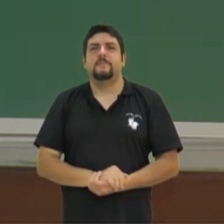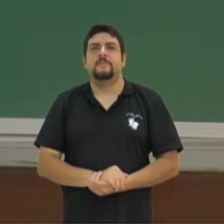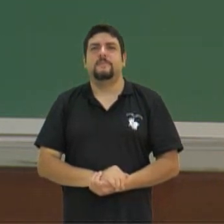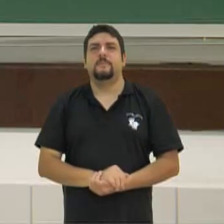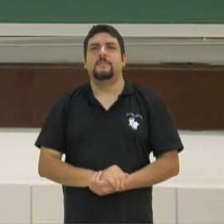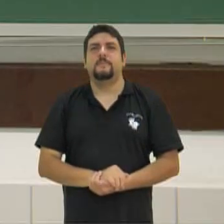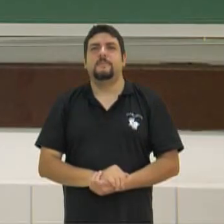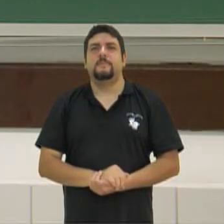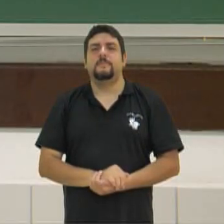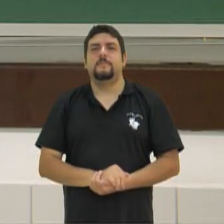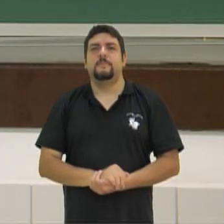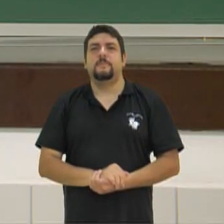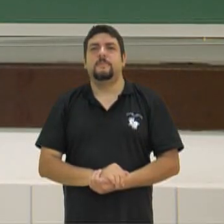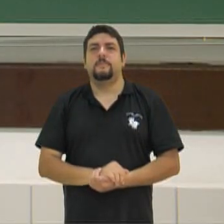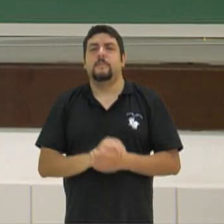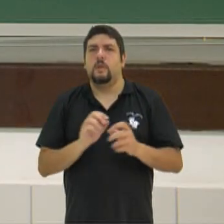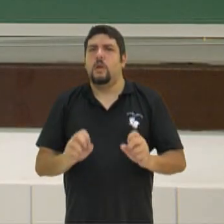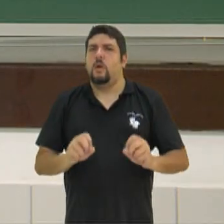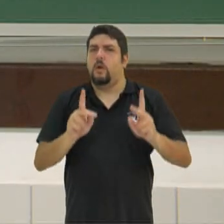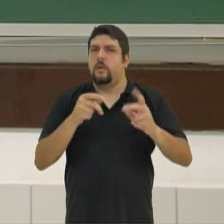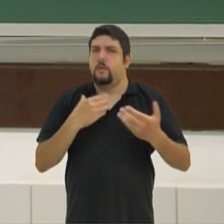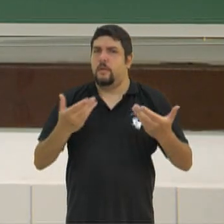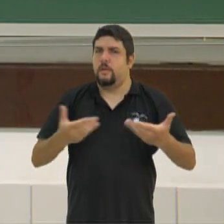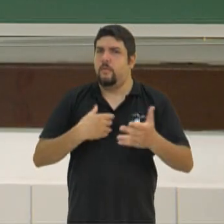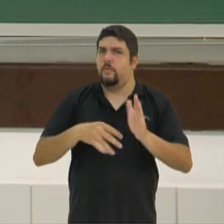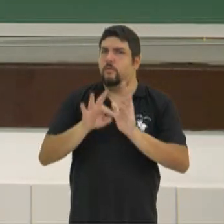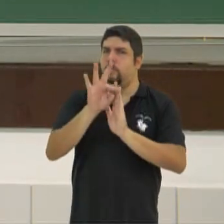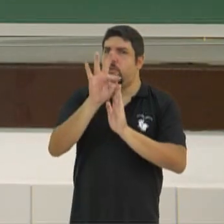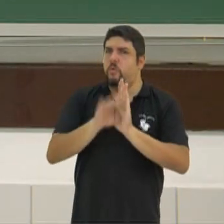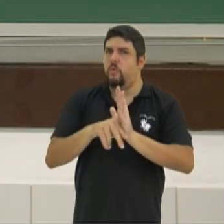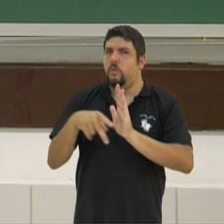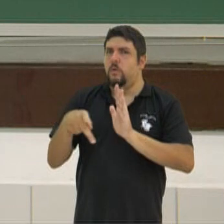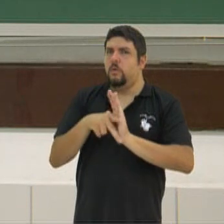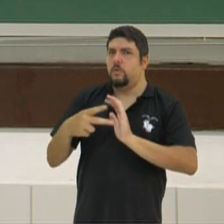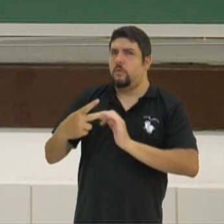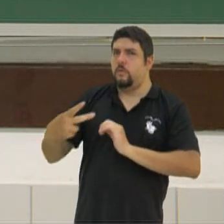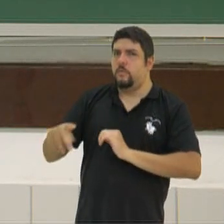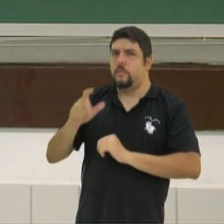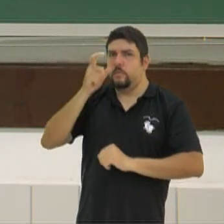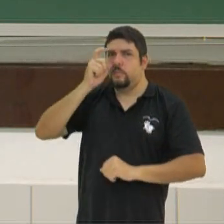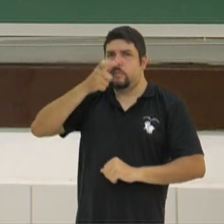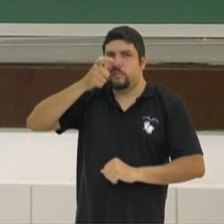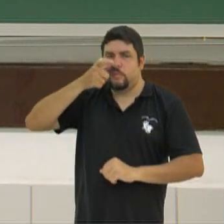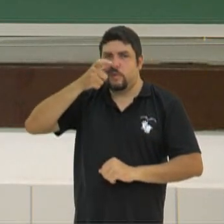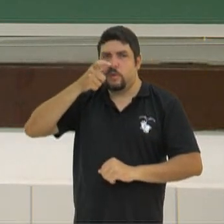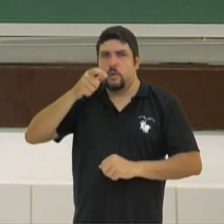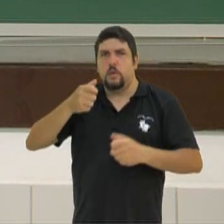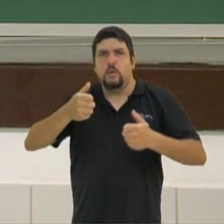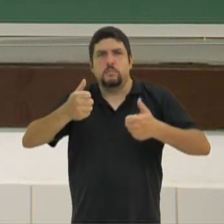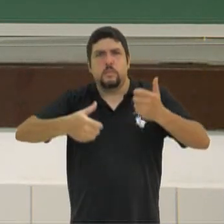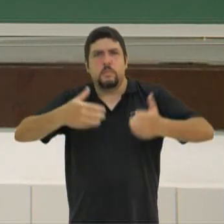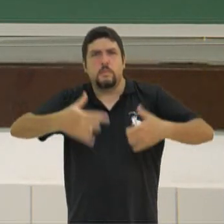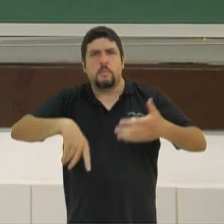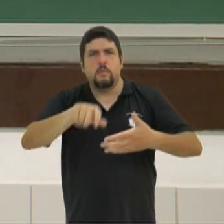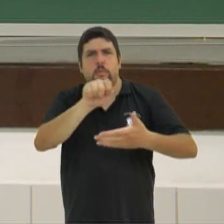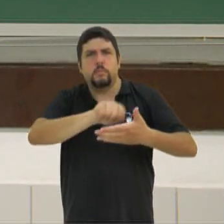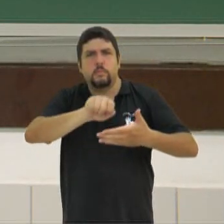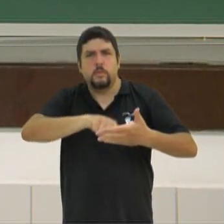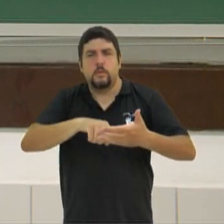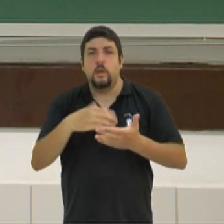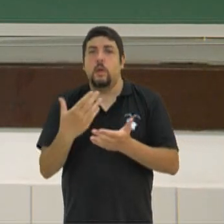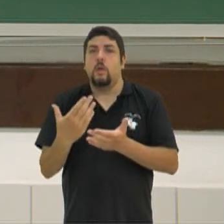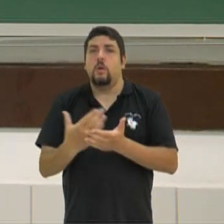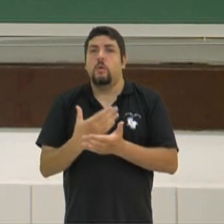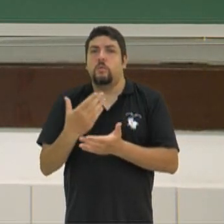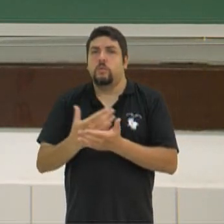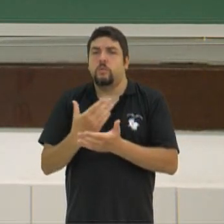Vamos ao texto de René Descartes. René Descartes escreve lá as Meditações Metafísicas. É um livro muito